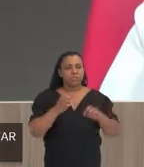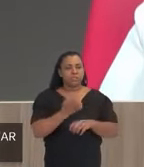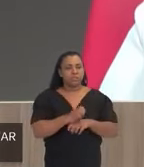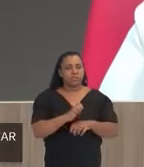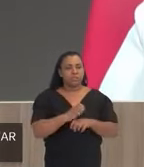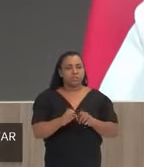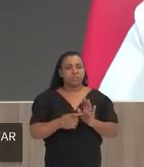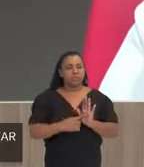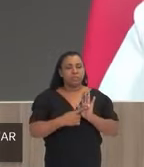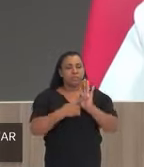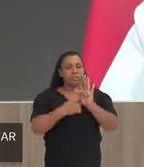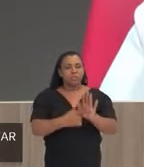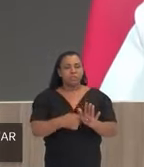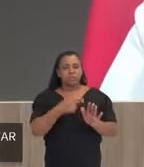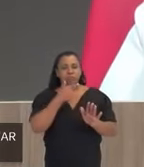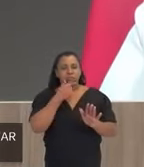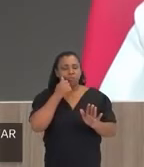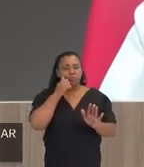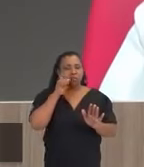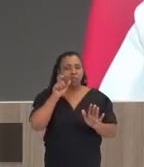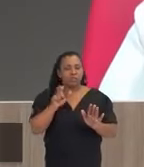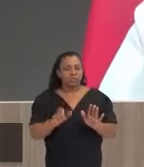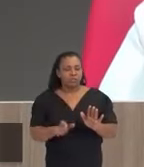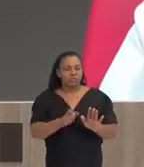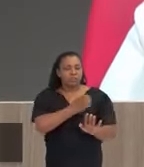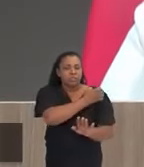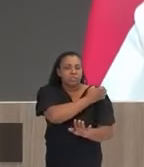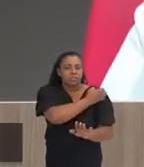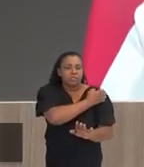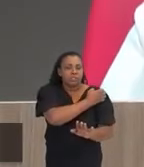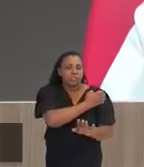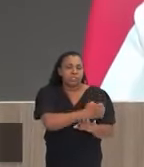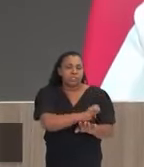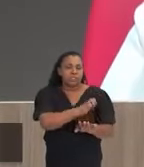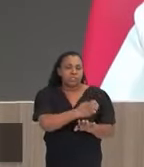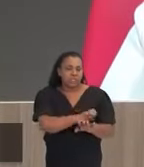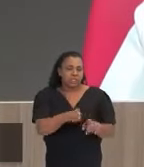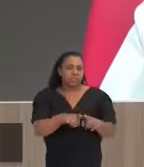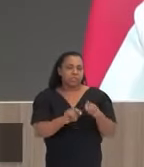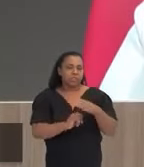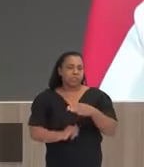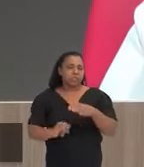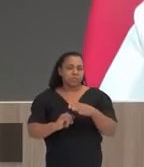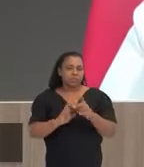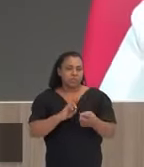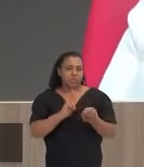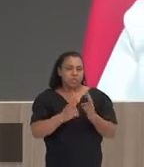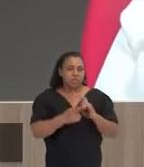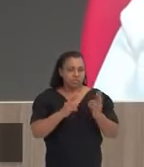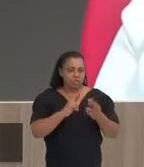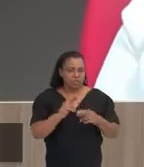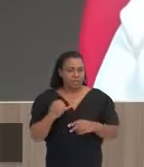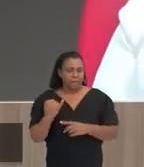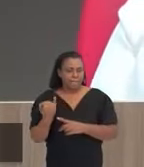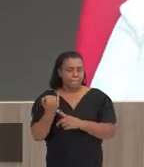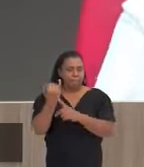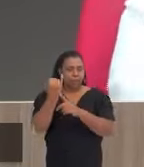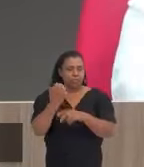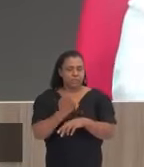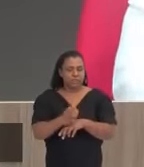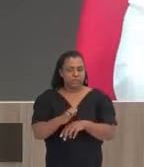aos estagiários e às instituições envolvidas a importância do estágio, a importância de se